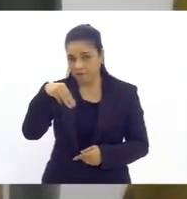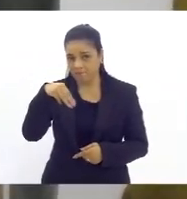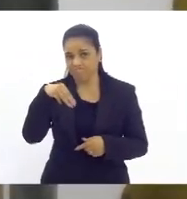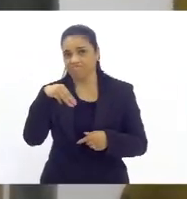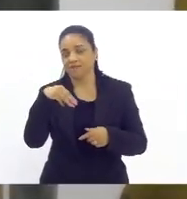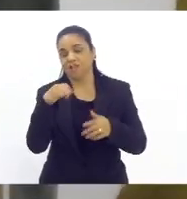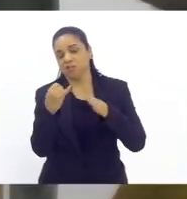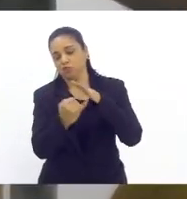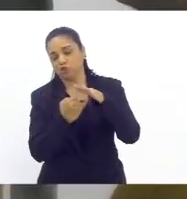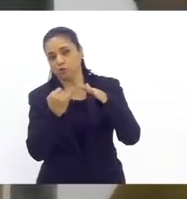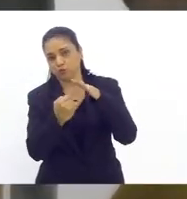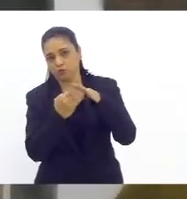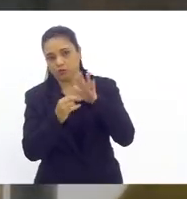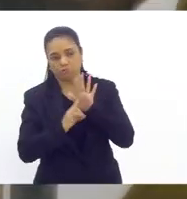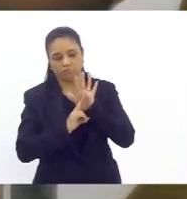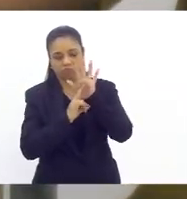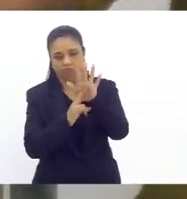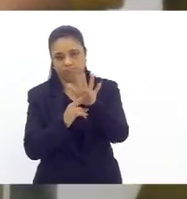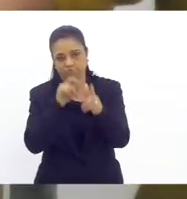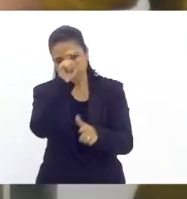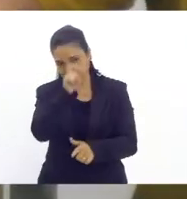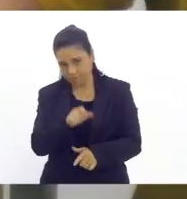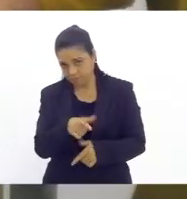vossa excelência representa que